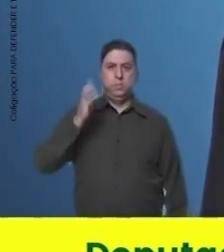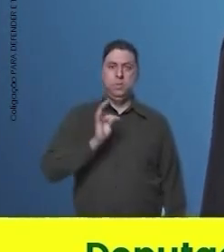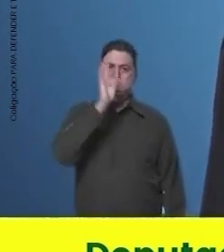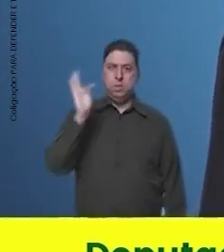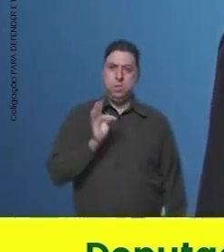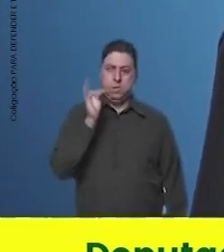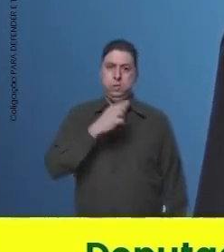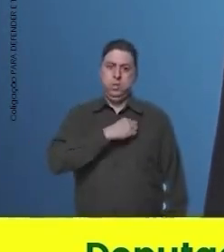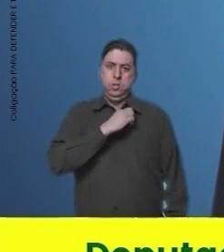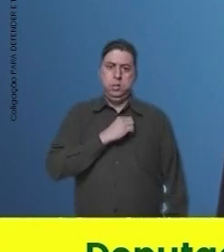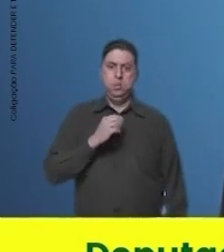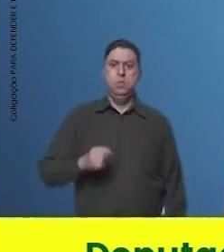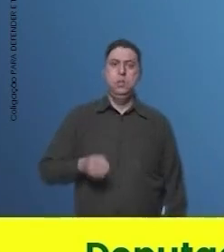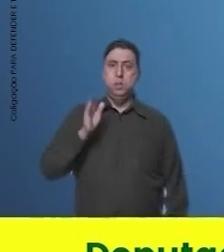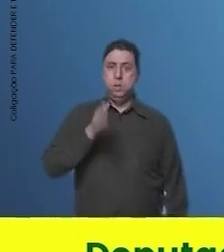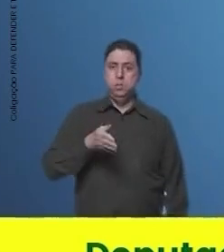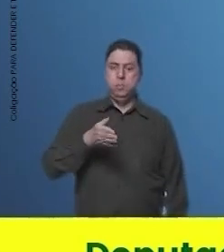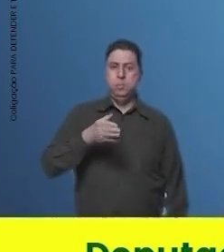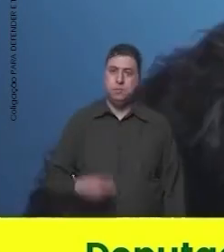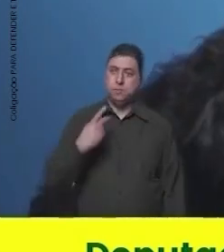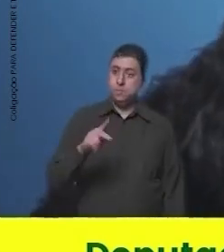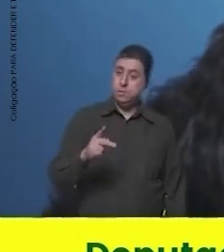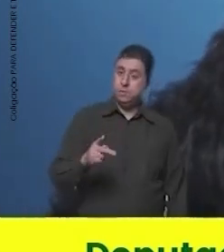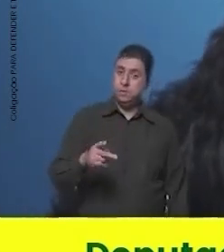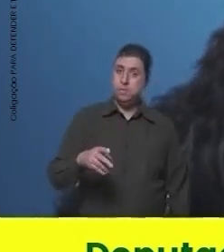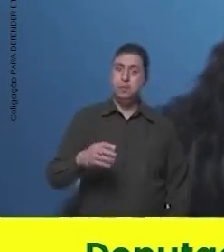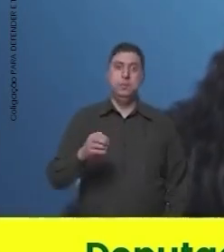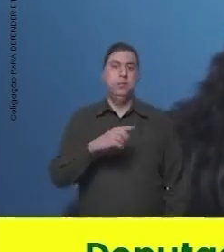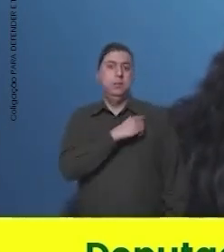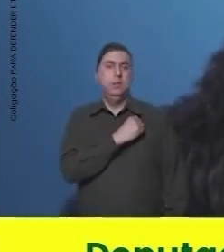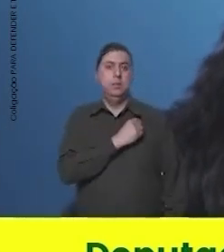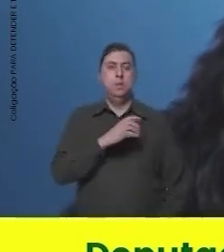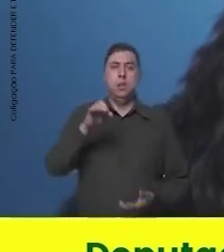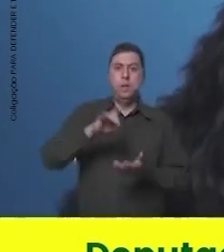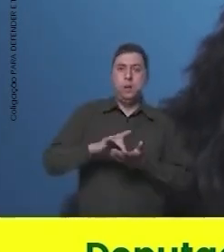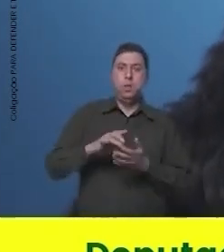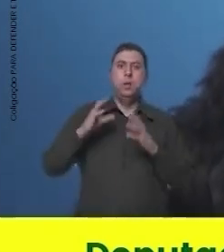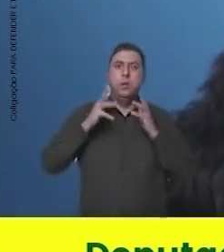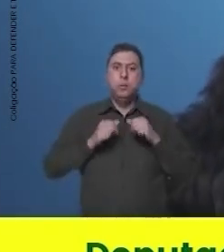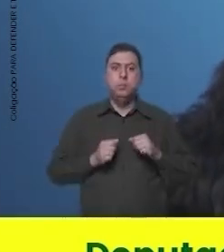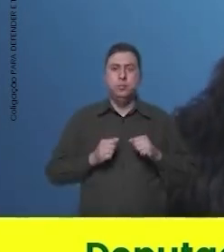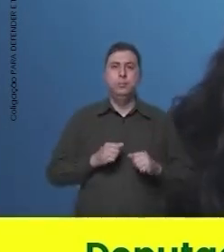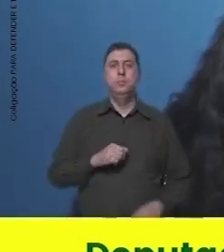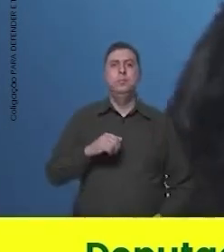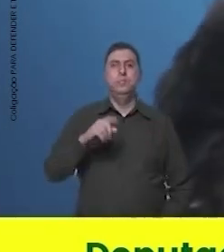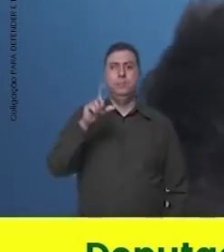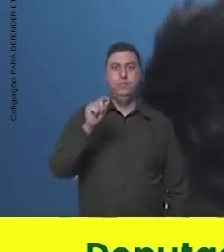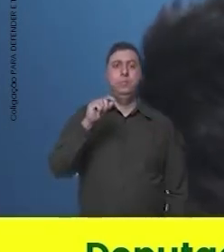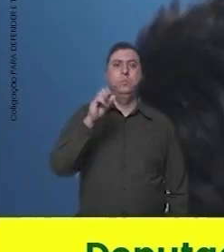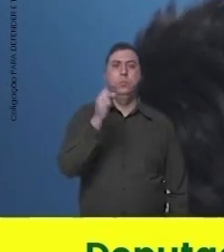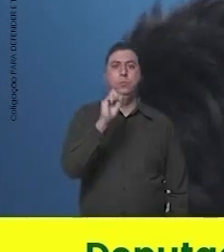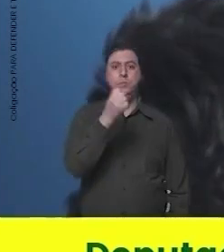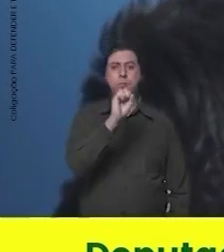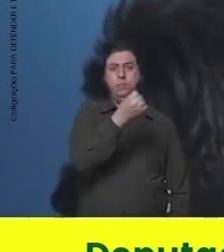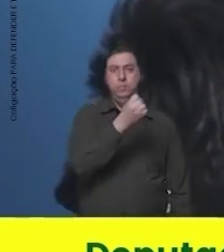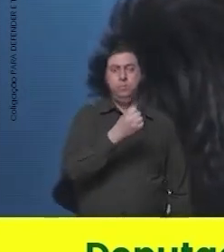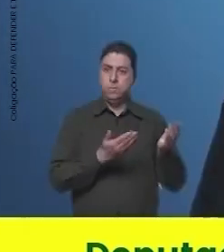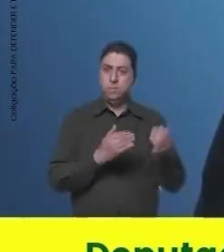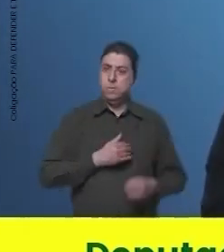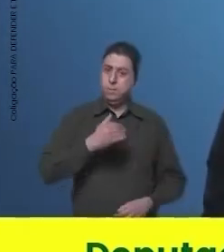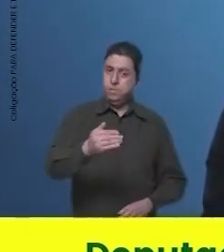número 1029. Fui prefeito de Novo Hamburgo. Seu candidato da causa animal. Para deputado federal, Valdecir Paulos,